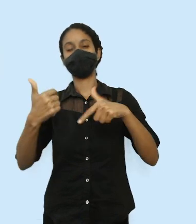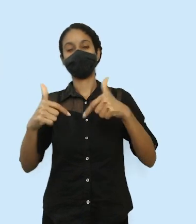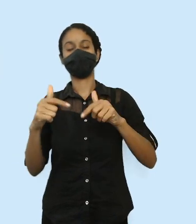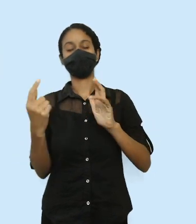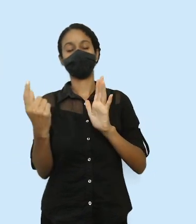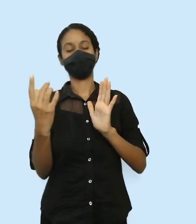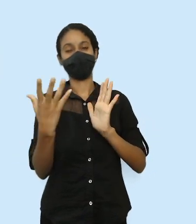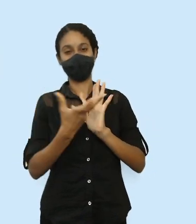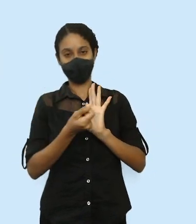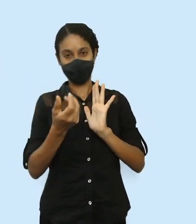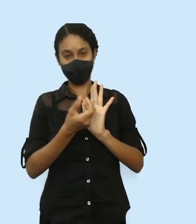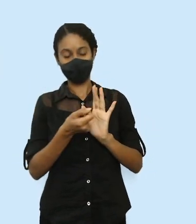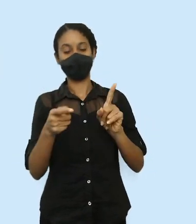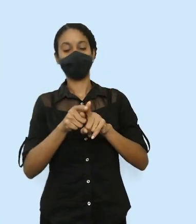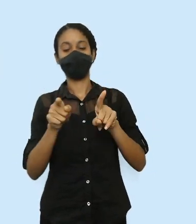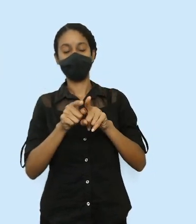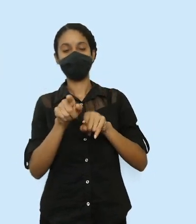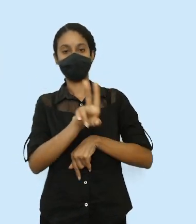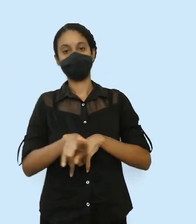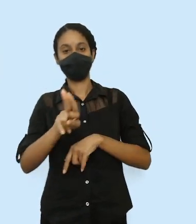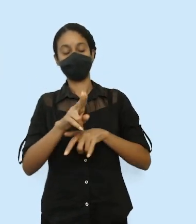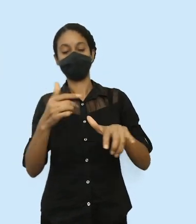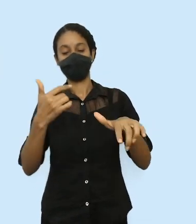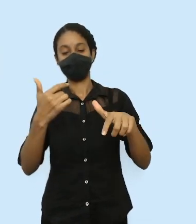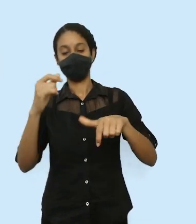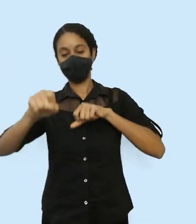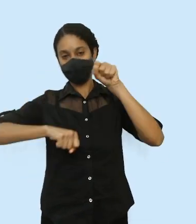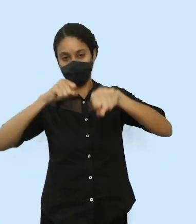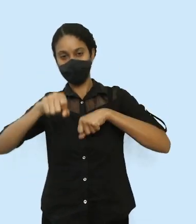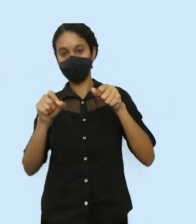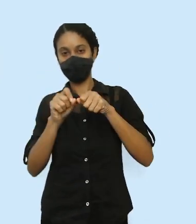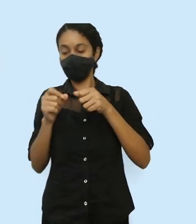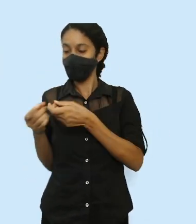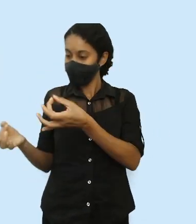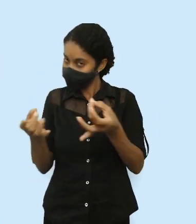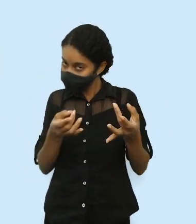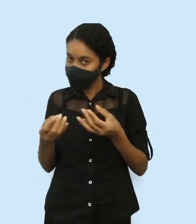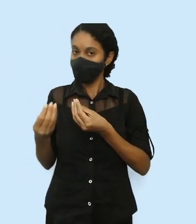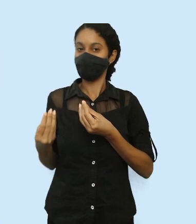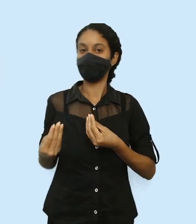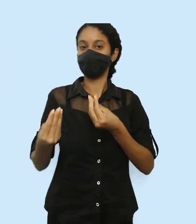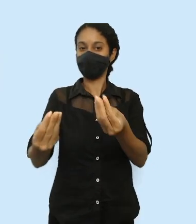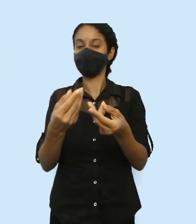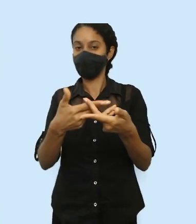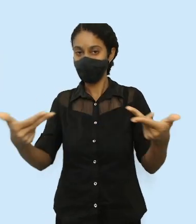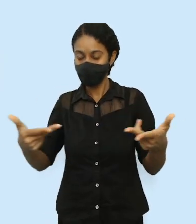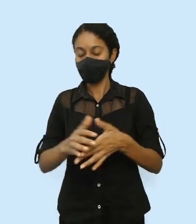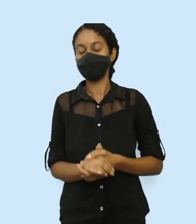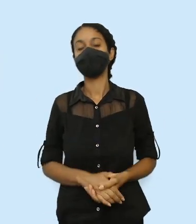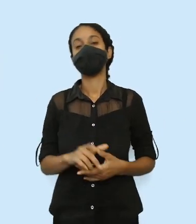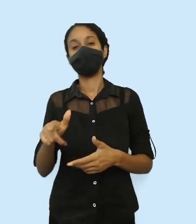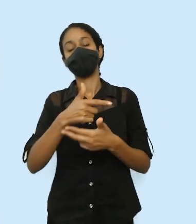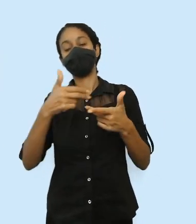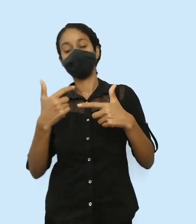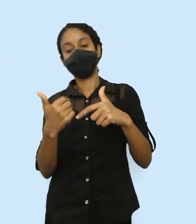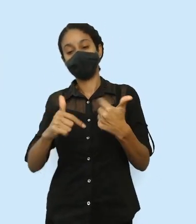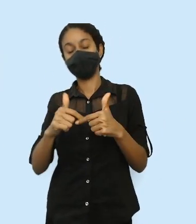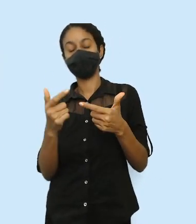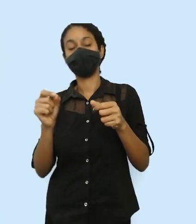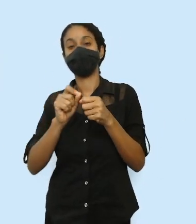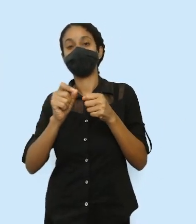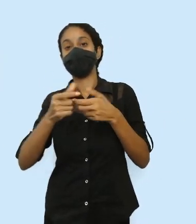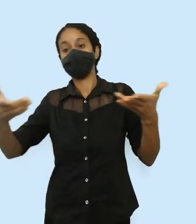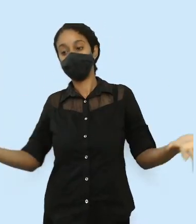usando a bicicleta aí para fazer entrega? Ou seja, a gente precisa falar sobre essa mão de obra que explodiu aí, que é